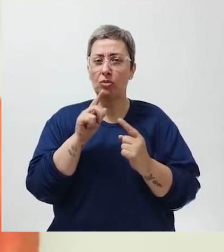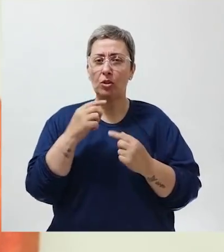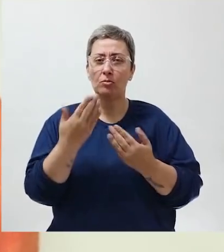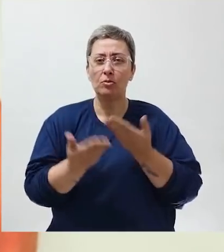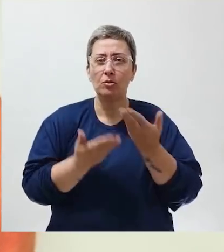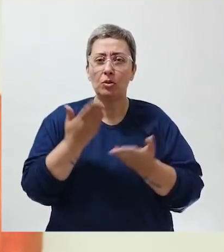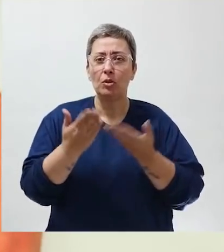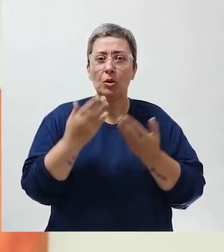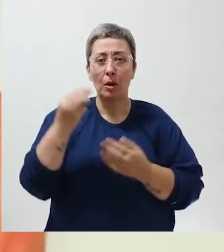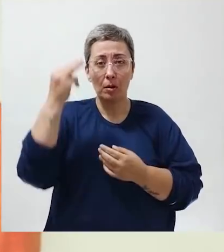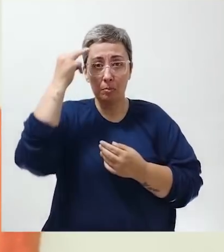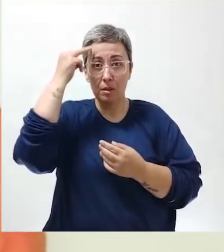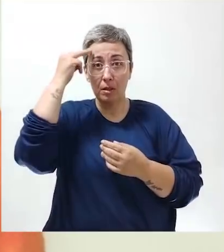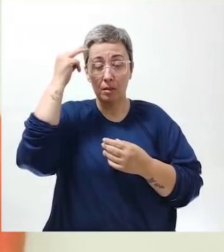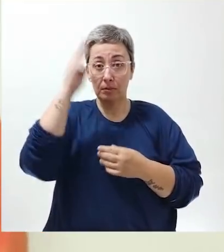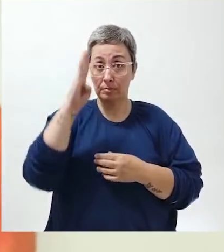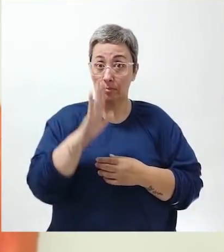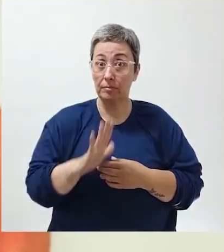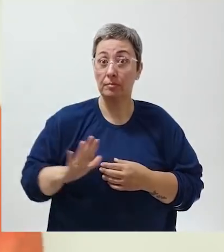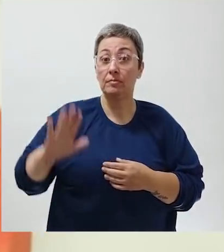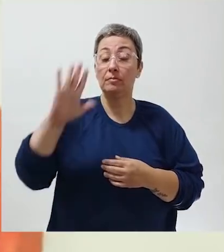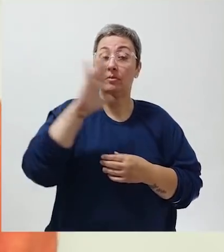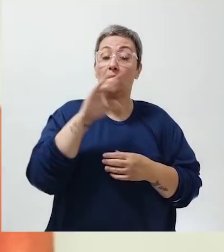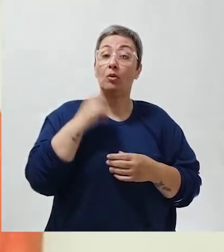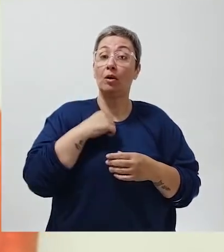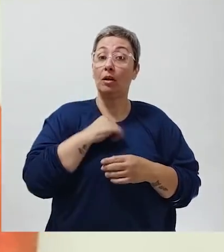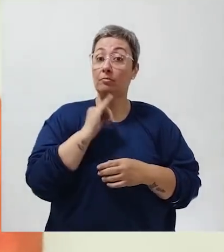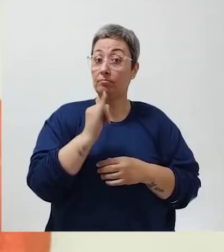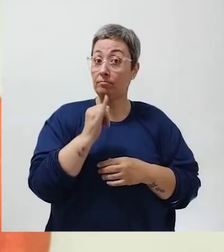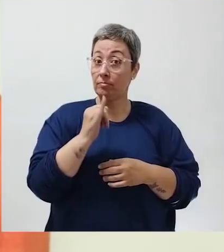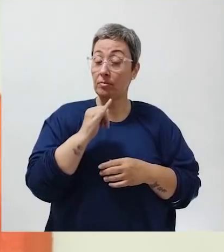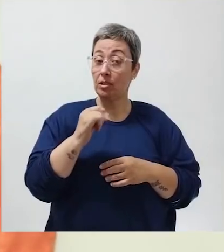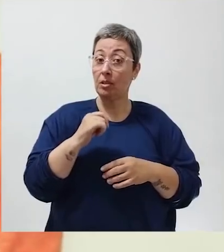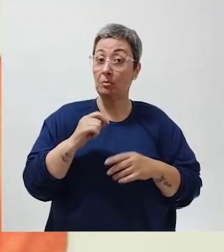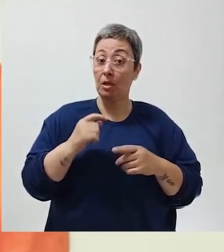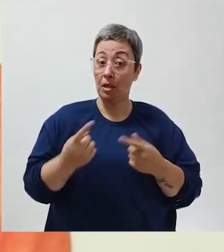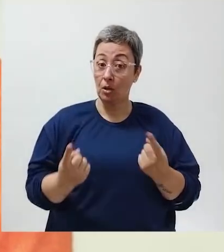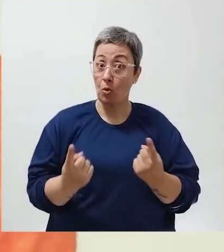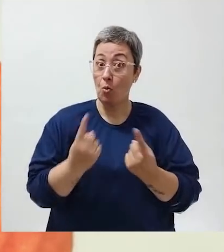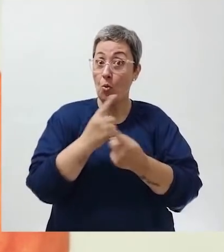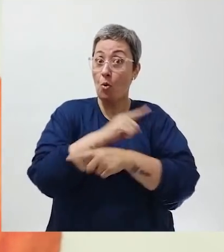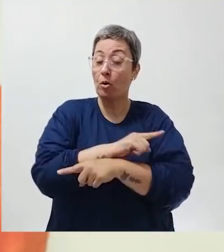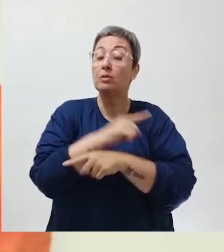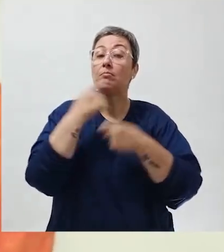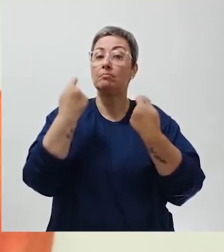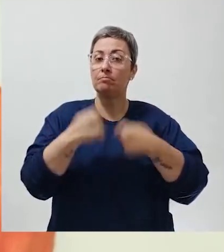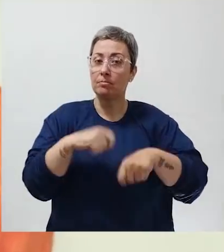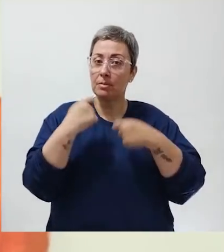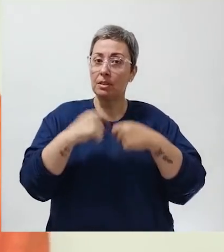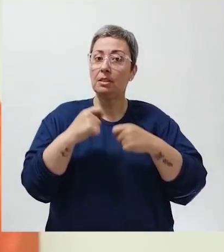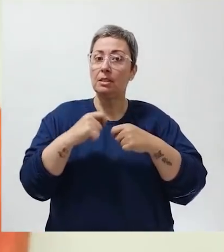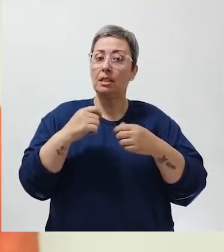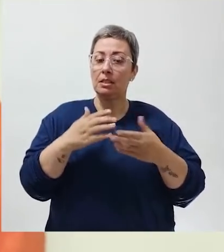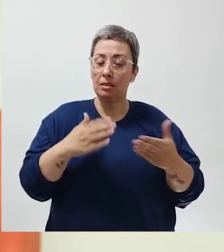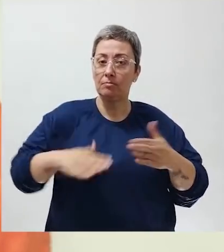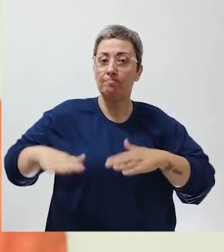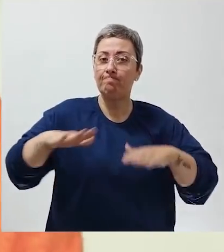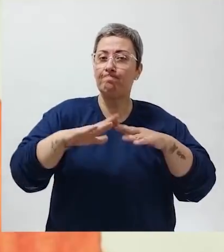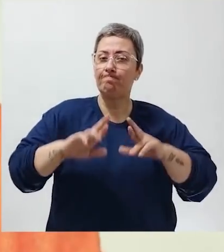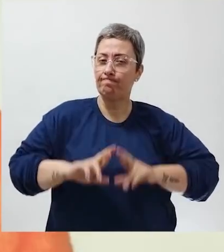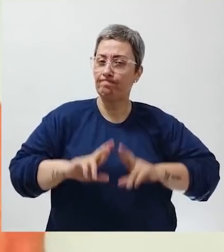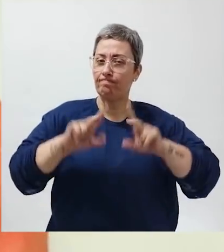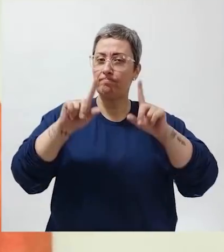tratamento mental no Brasil. Ela dizia que, para navegar contra a corrente, são necessárias condições